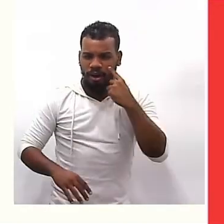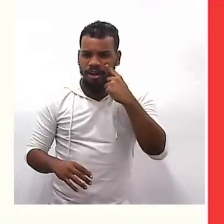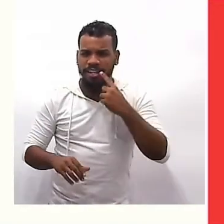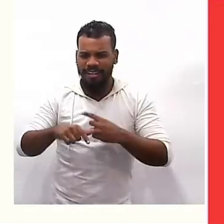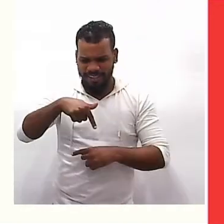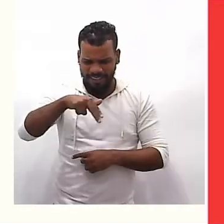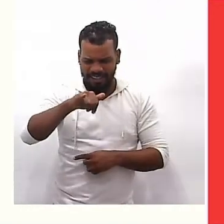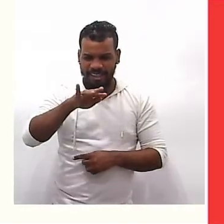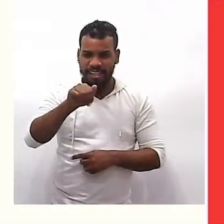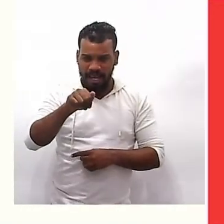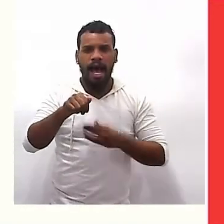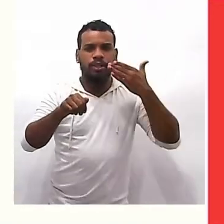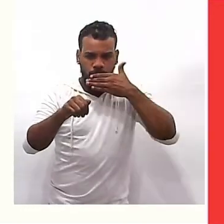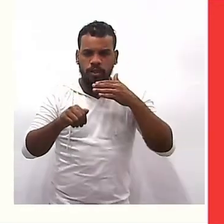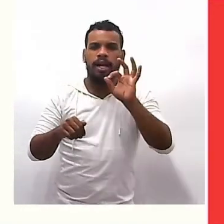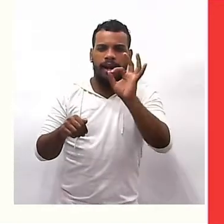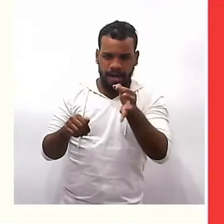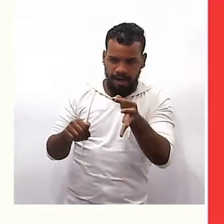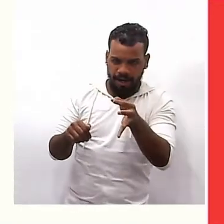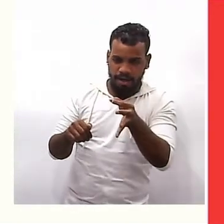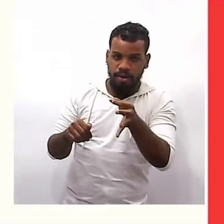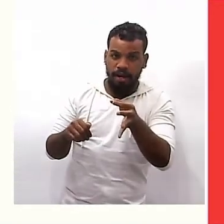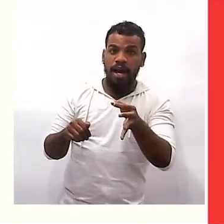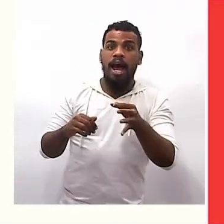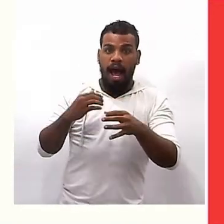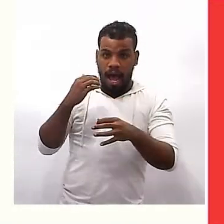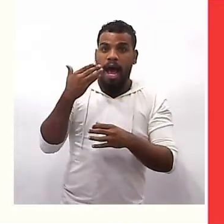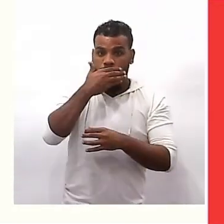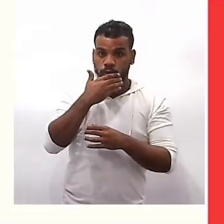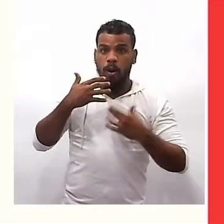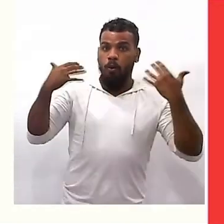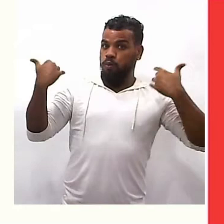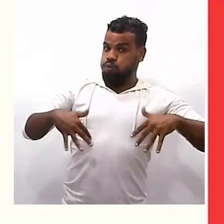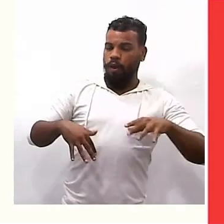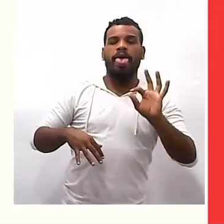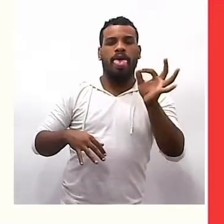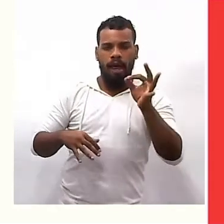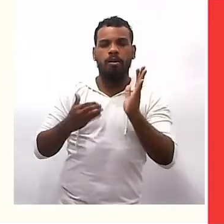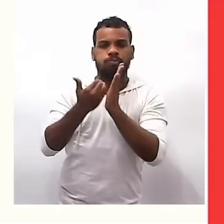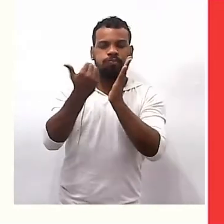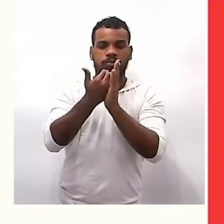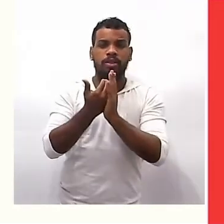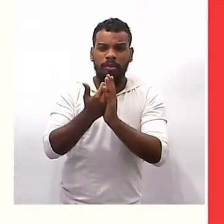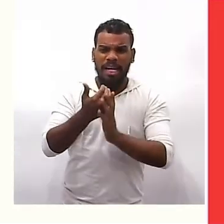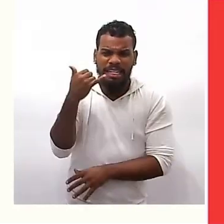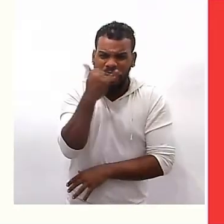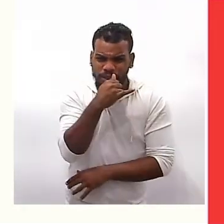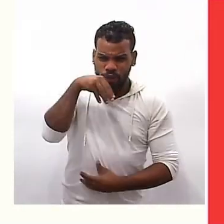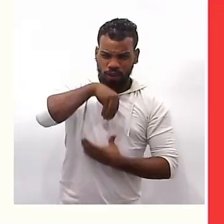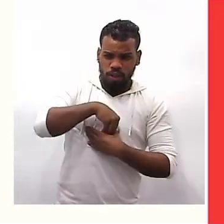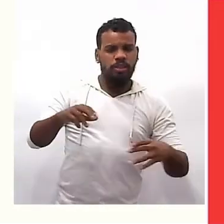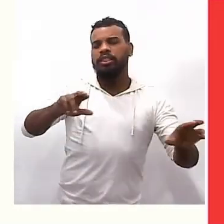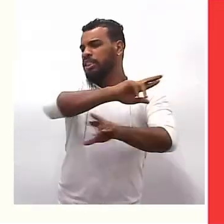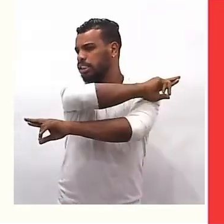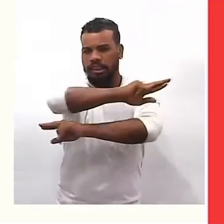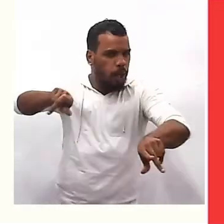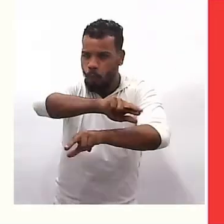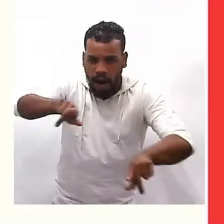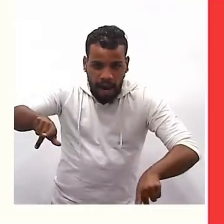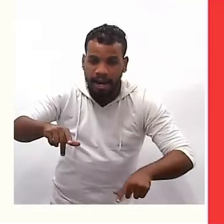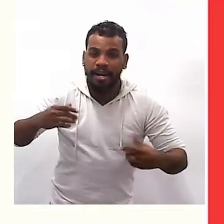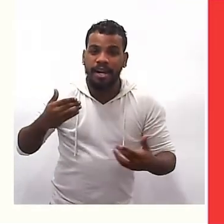quitina é açúcar? É um açúcar grande? Mas é um açúcar energético? Não, monstrinho. Quitina é um